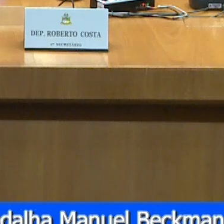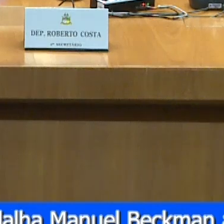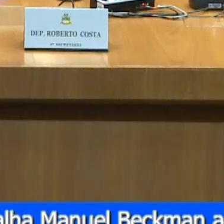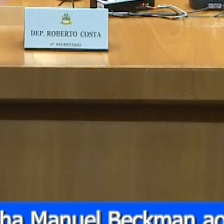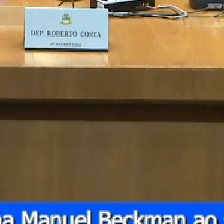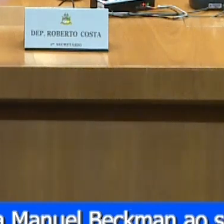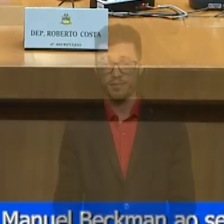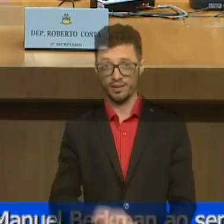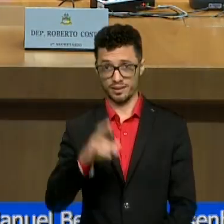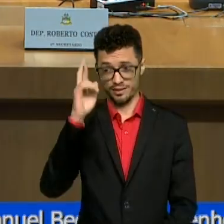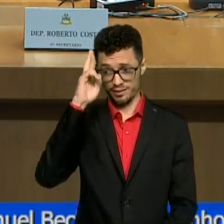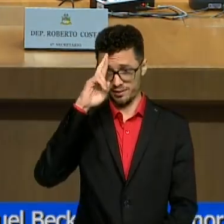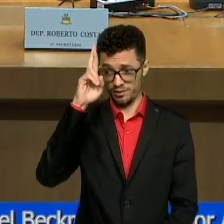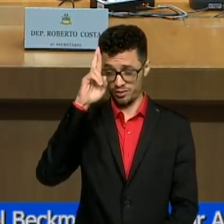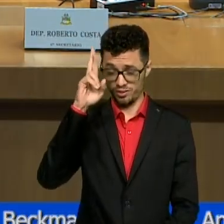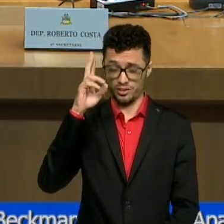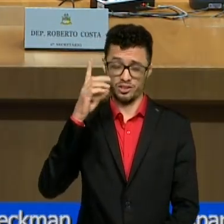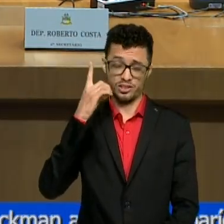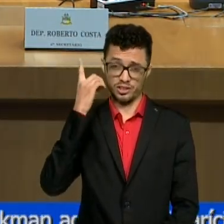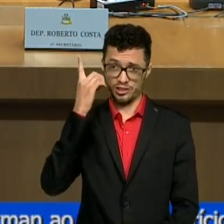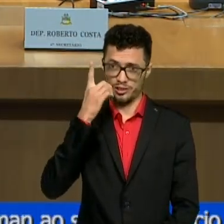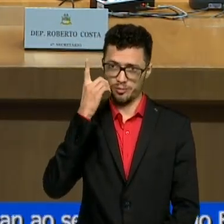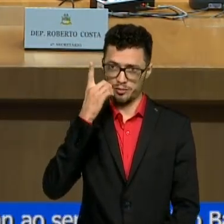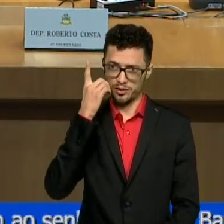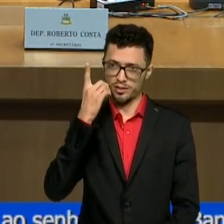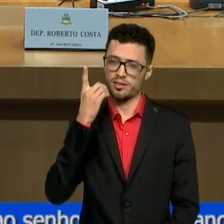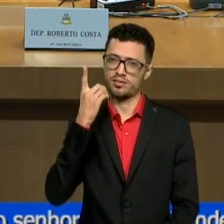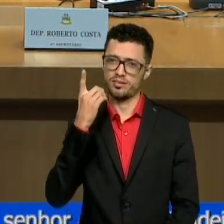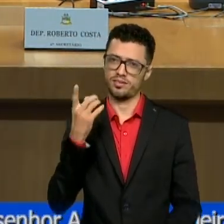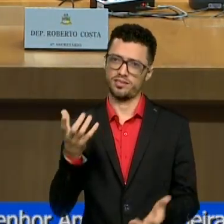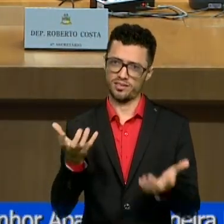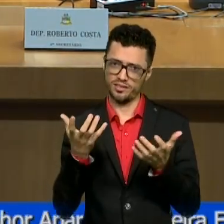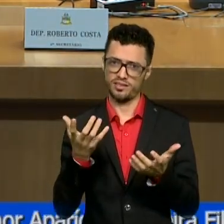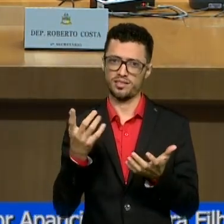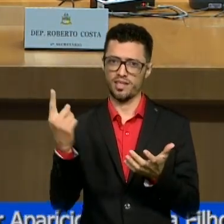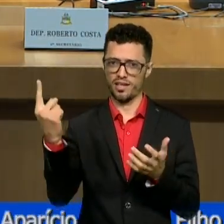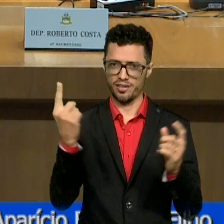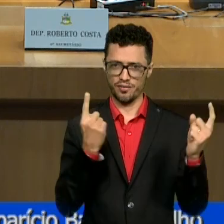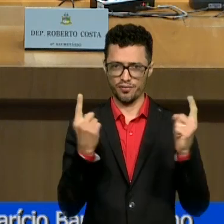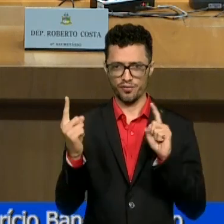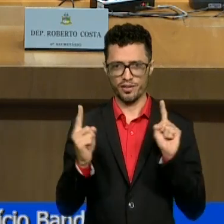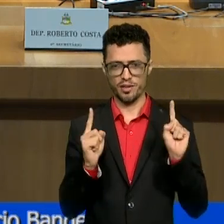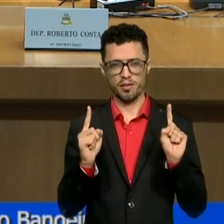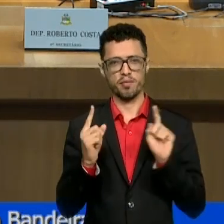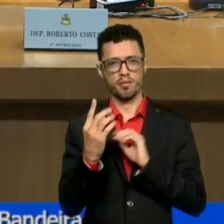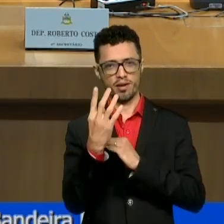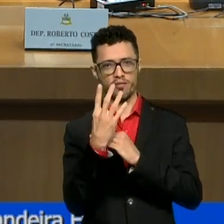Senhores deputados presentes, se quiserem vir fazer parte da foto, por favor.